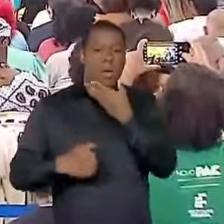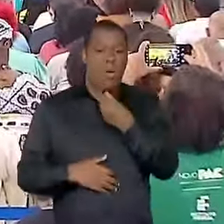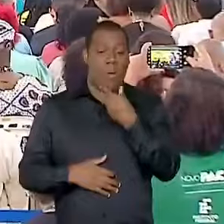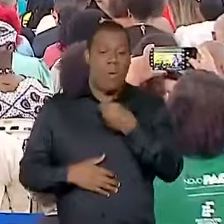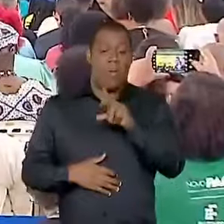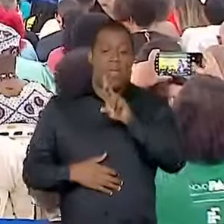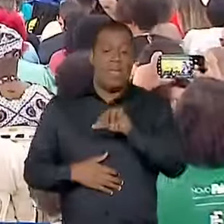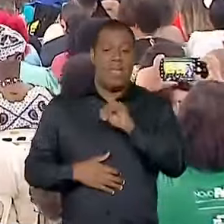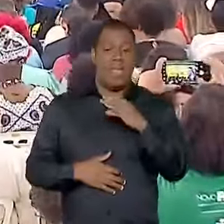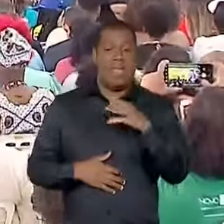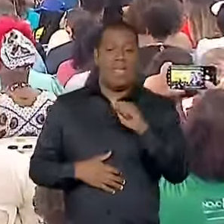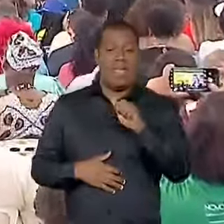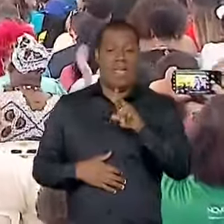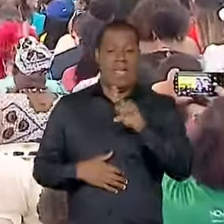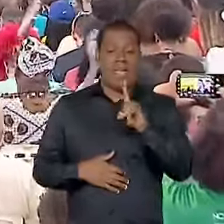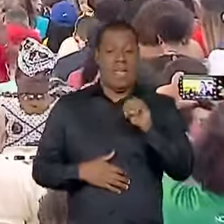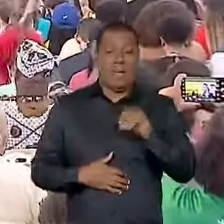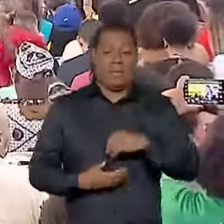Andrade.